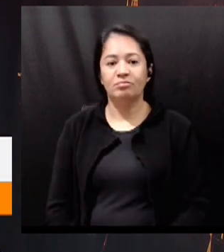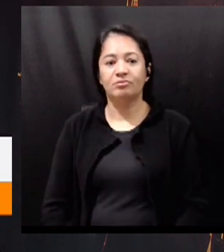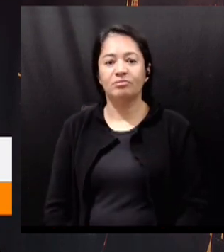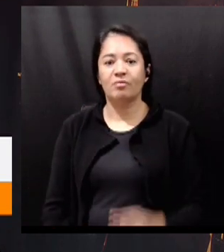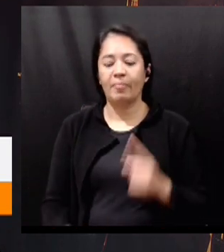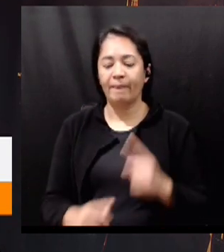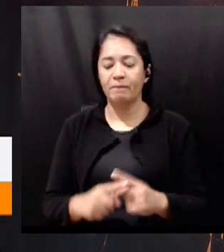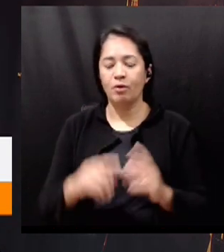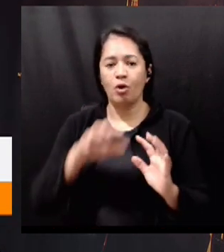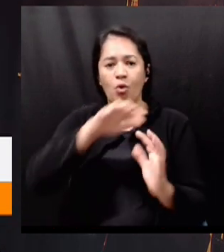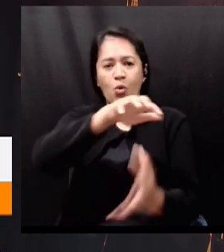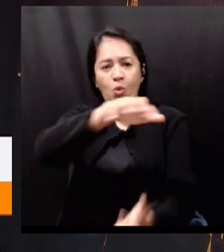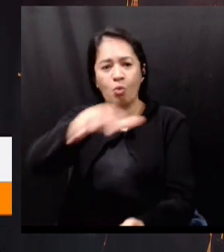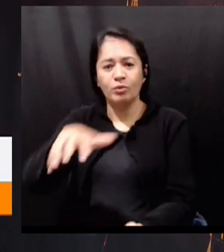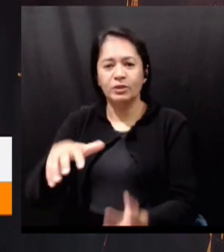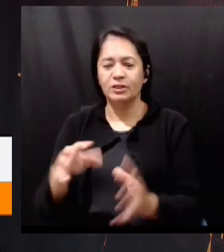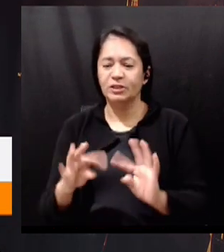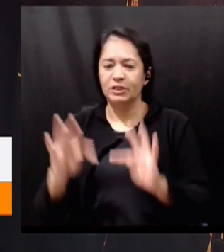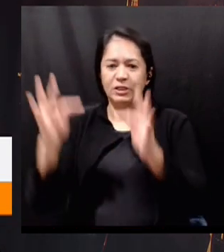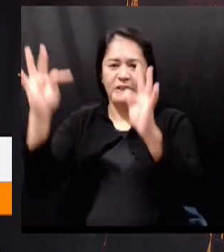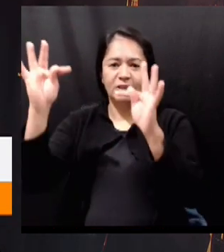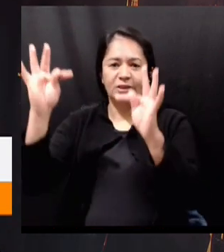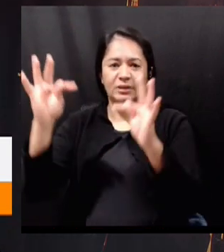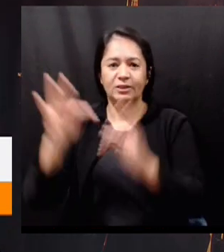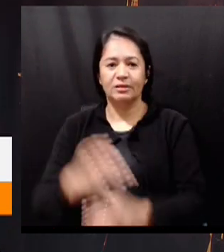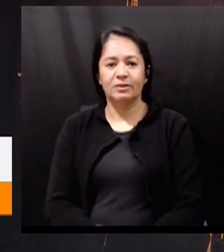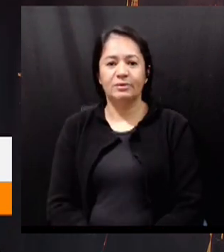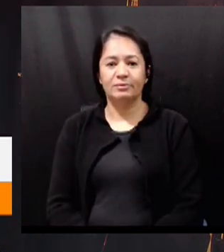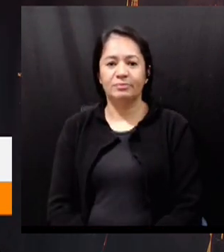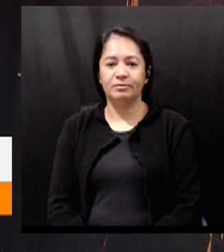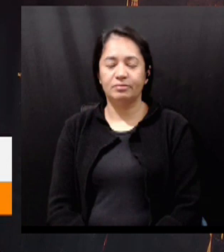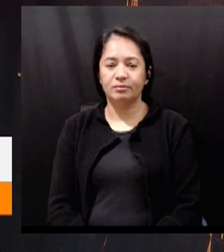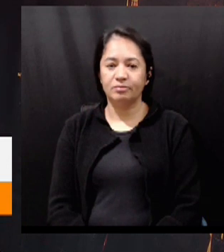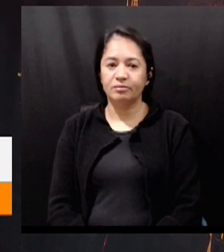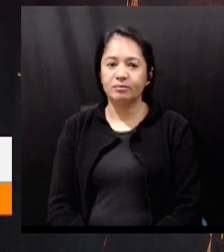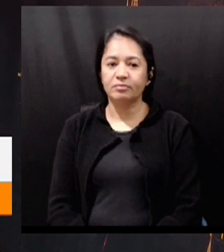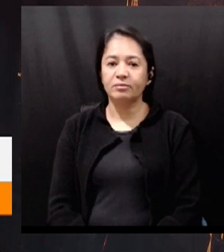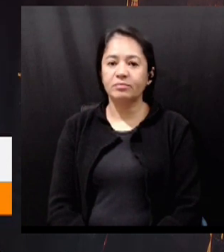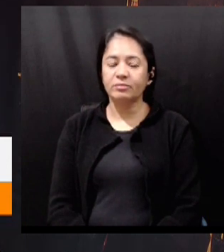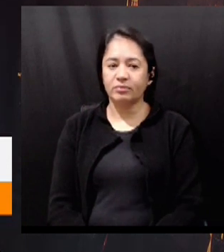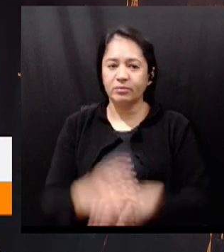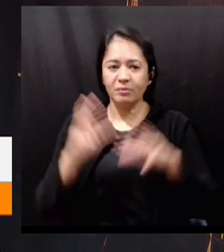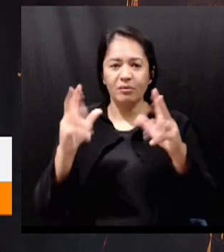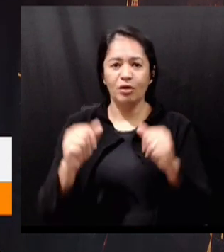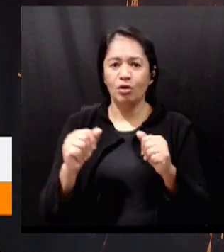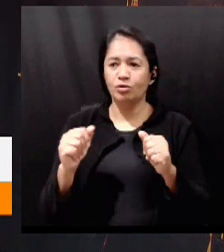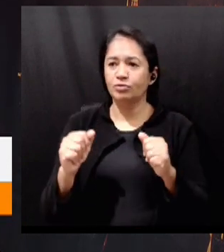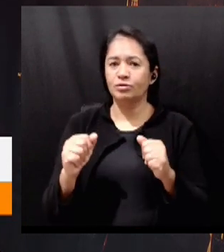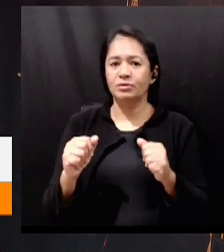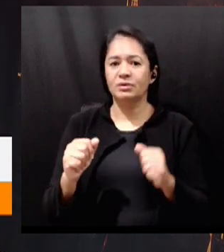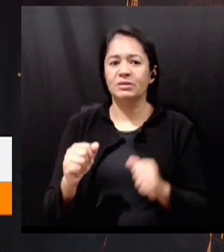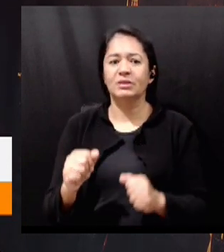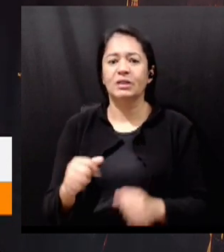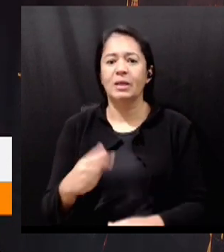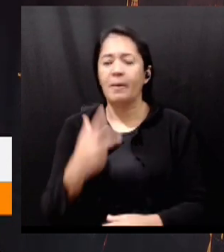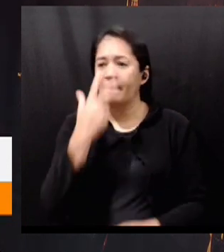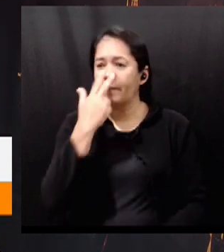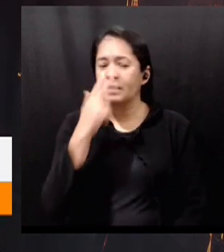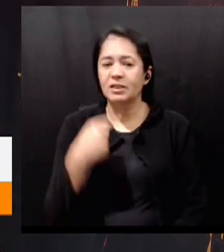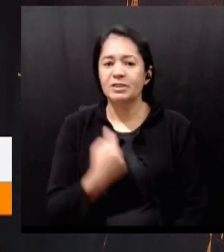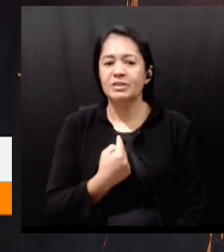a tecnologia, é correria, todo mundo correndo, e parece que a gente acaba romantizando,